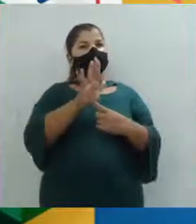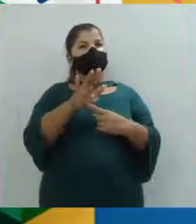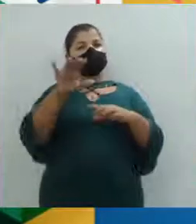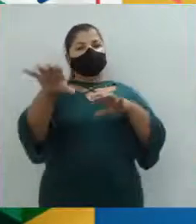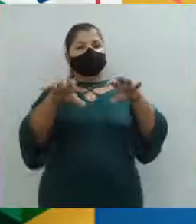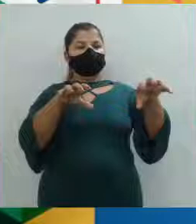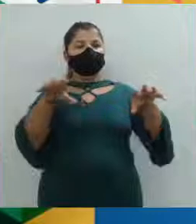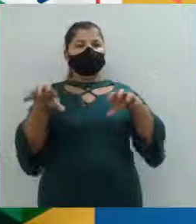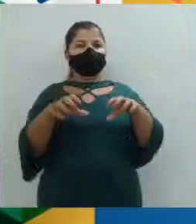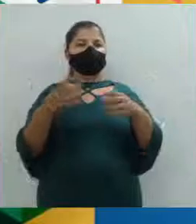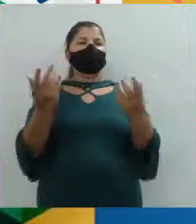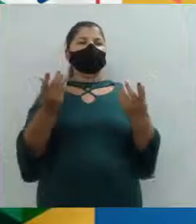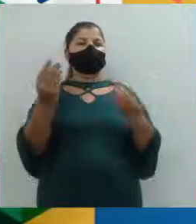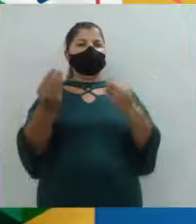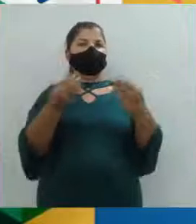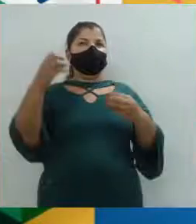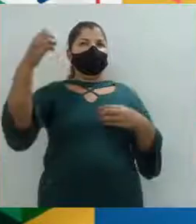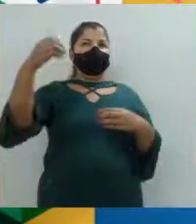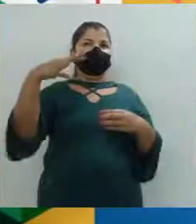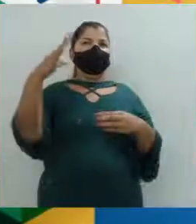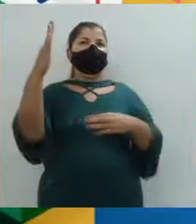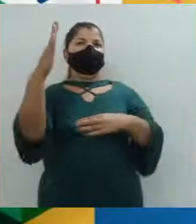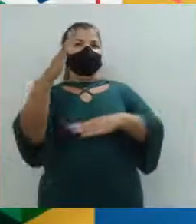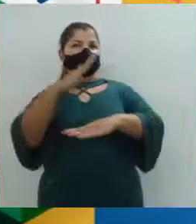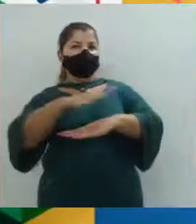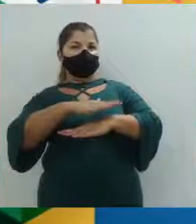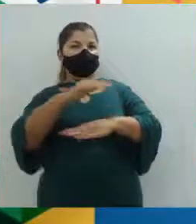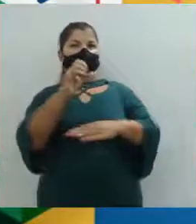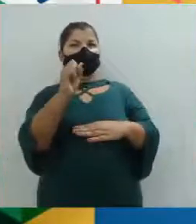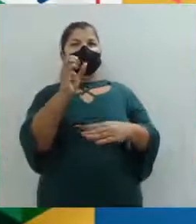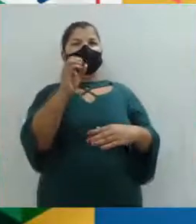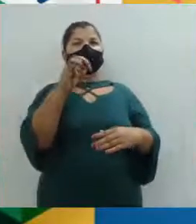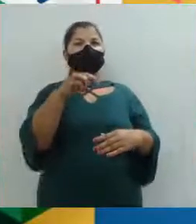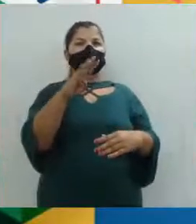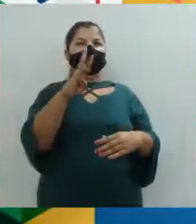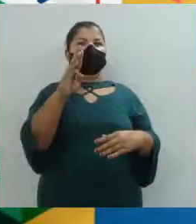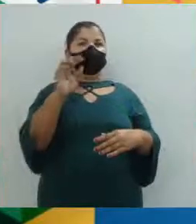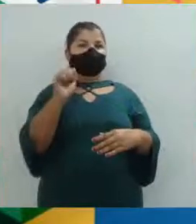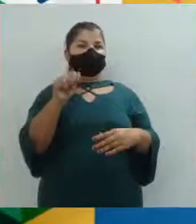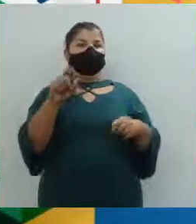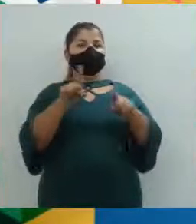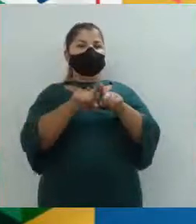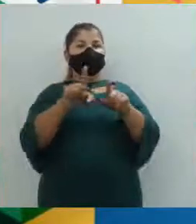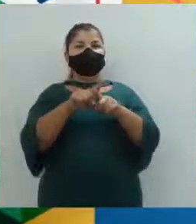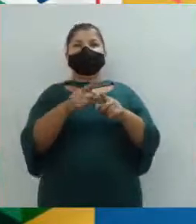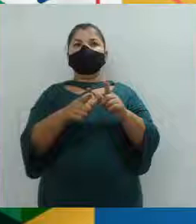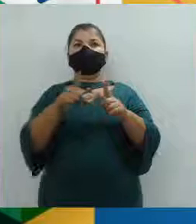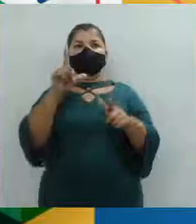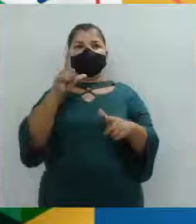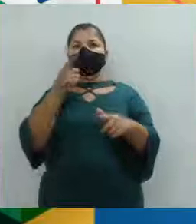através da técnica da luz e sombra, que foi o que Escher fez na obra anterior.